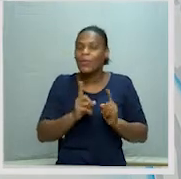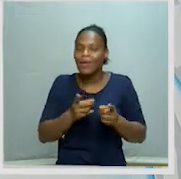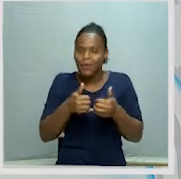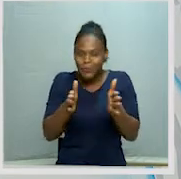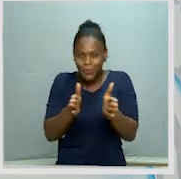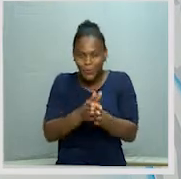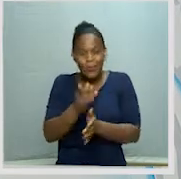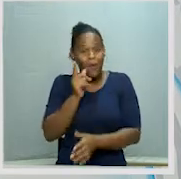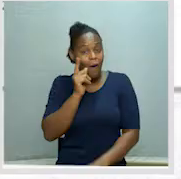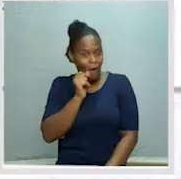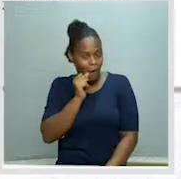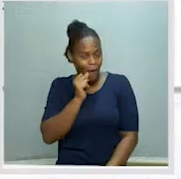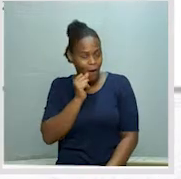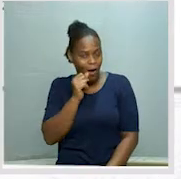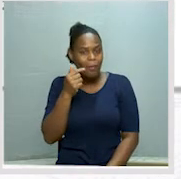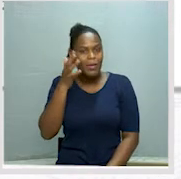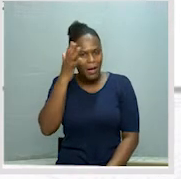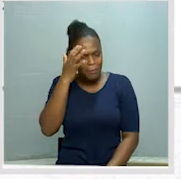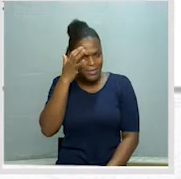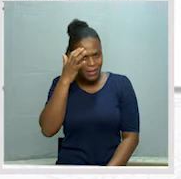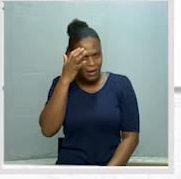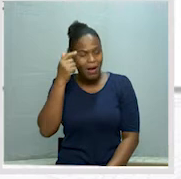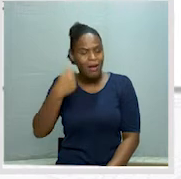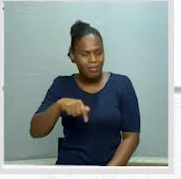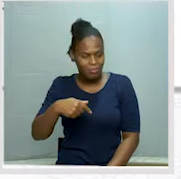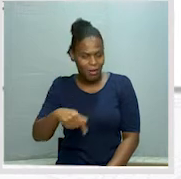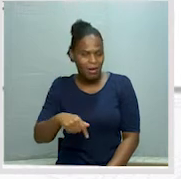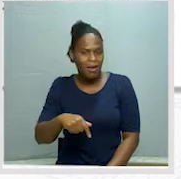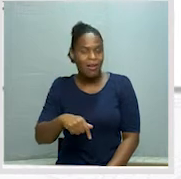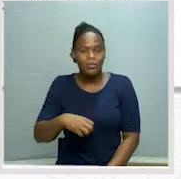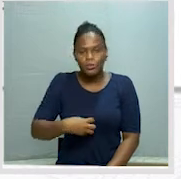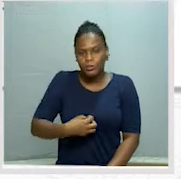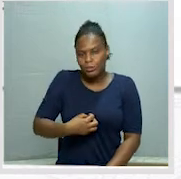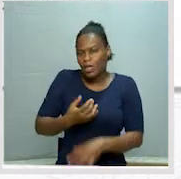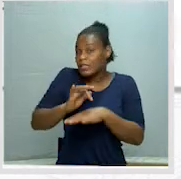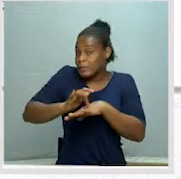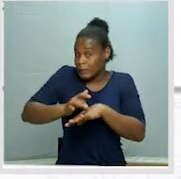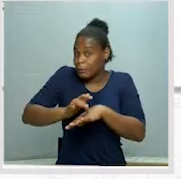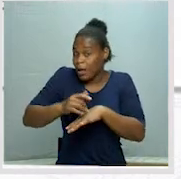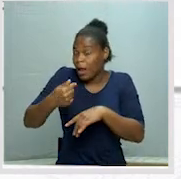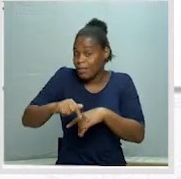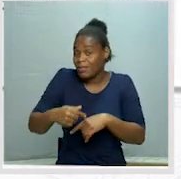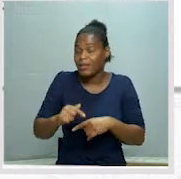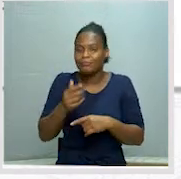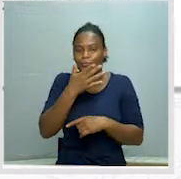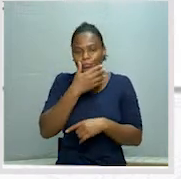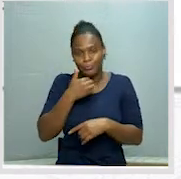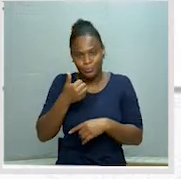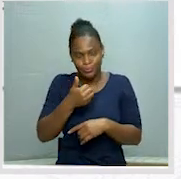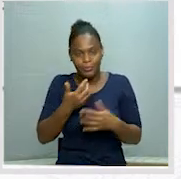Todos os homens têm a capacidade de ter sensibilidade estética.